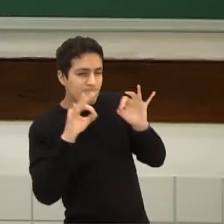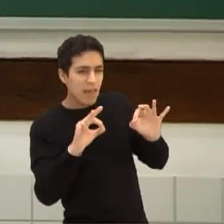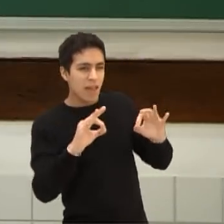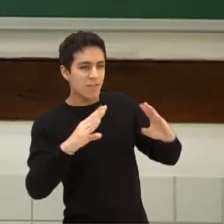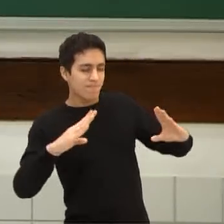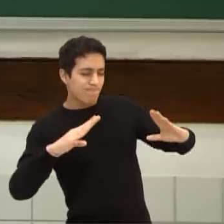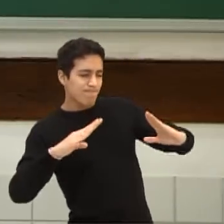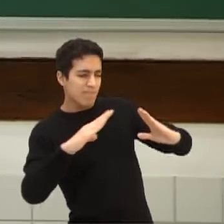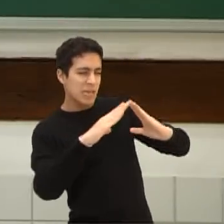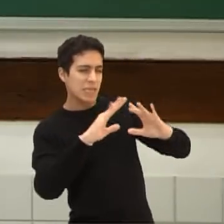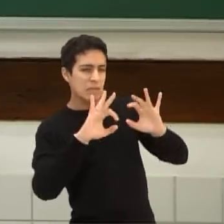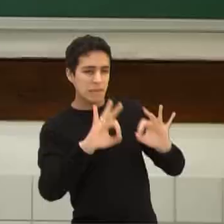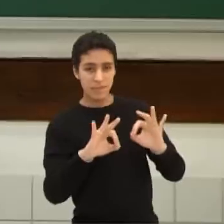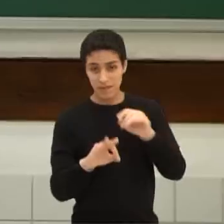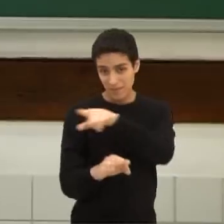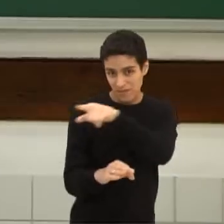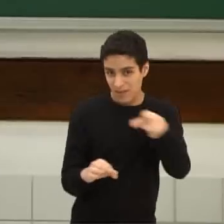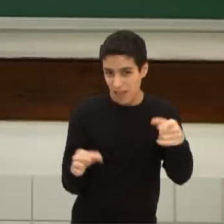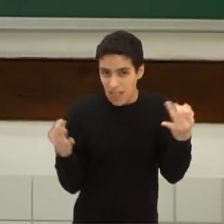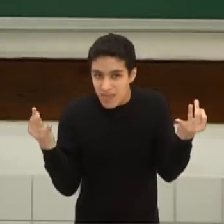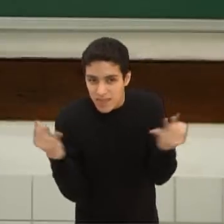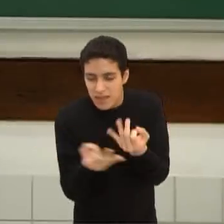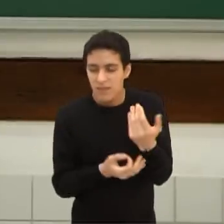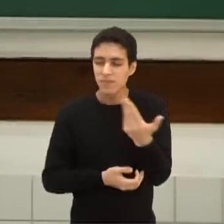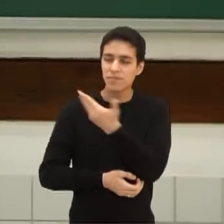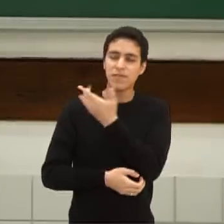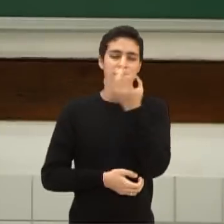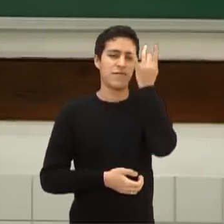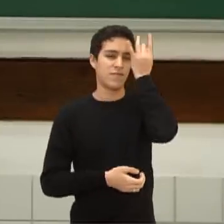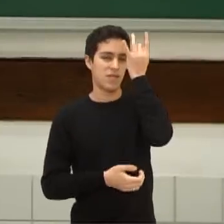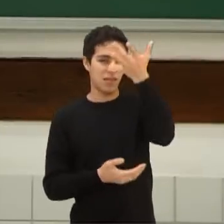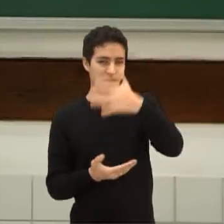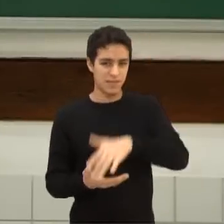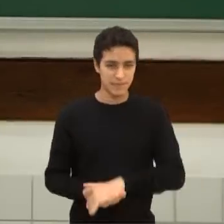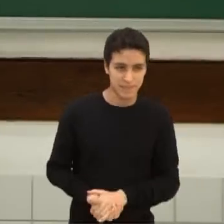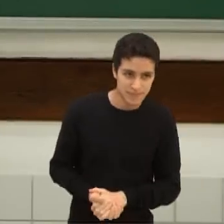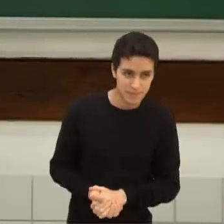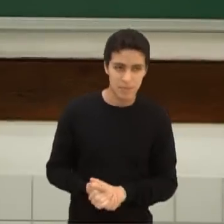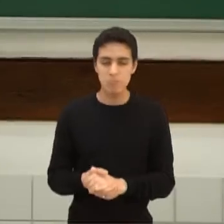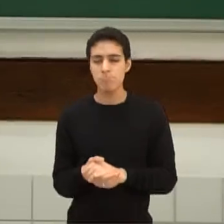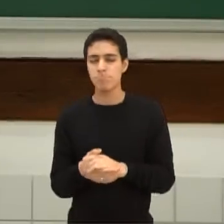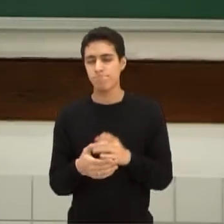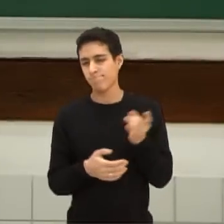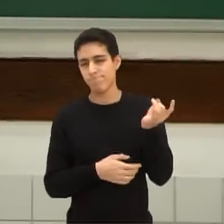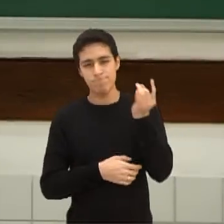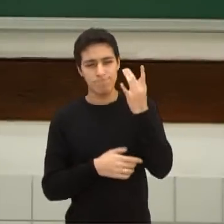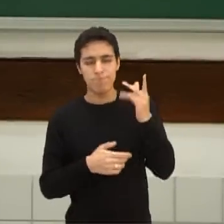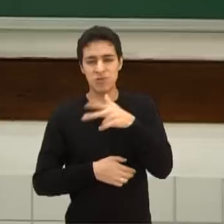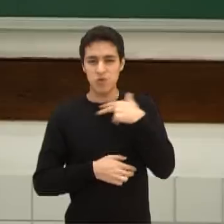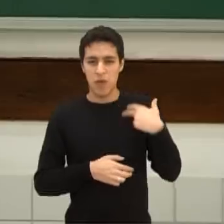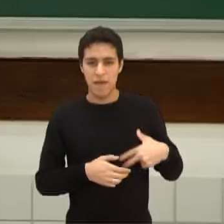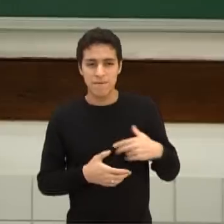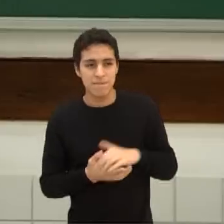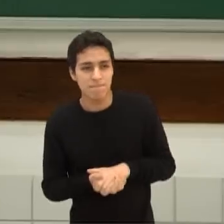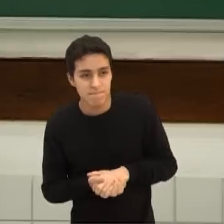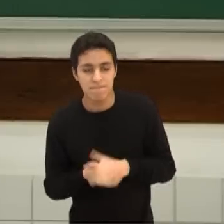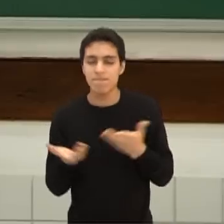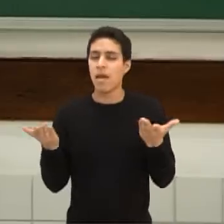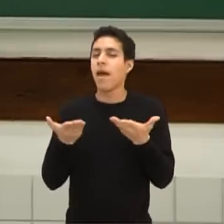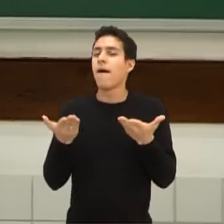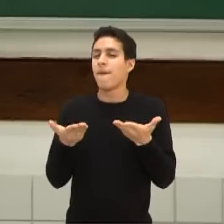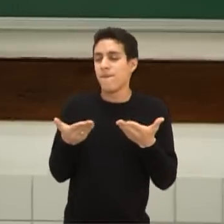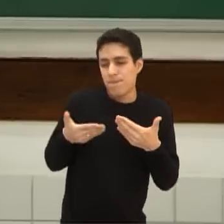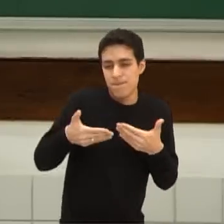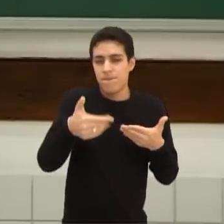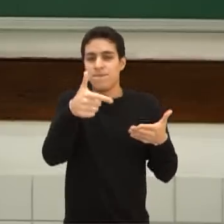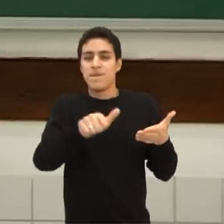vocês acertaram? Tava muito fácil essa, né? Molezinha. A prof vai dificultar,